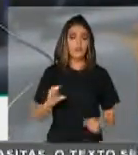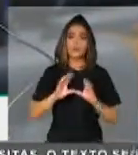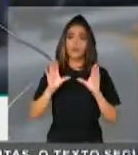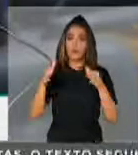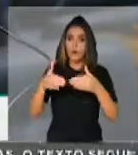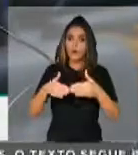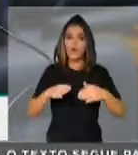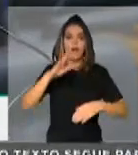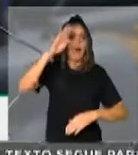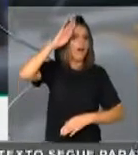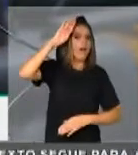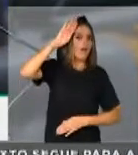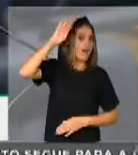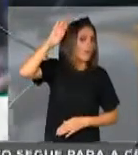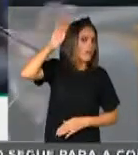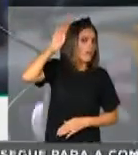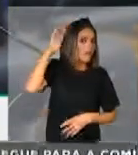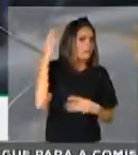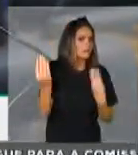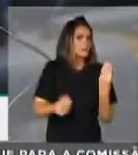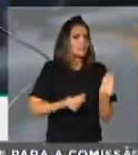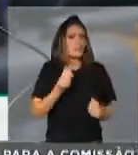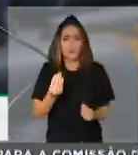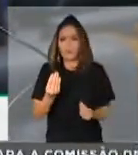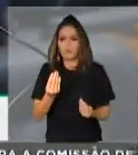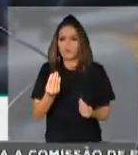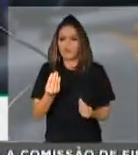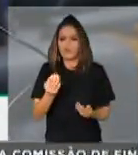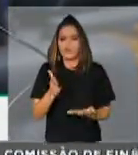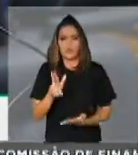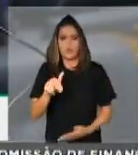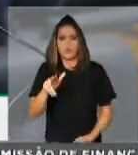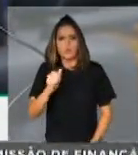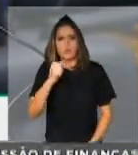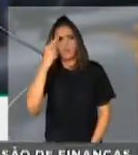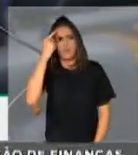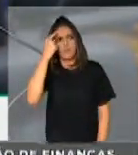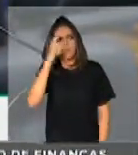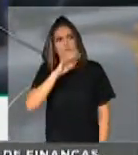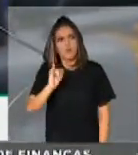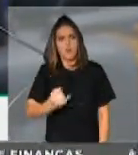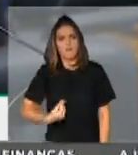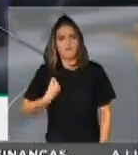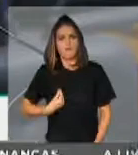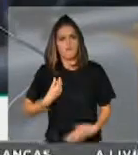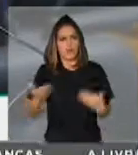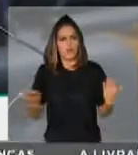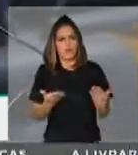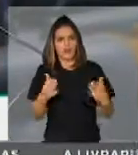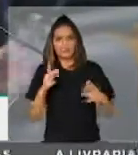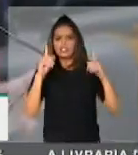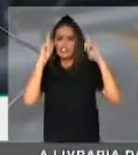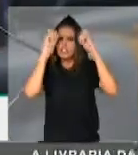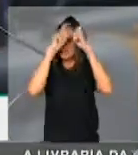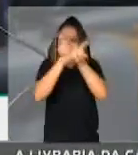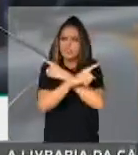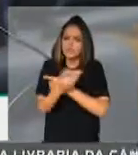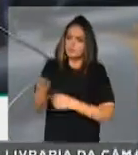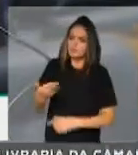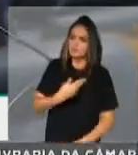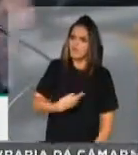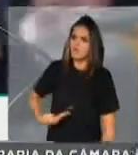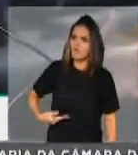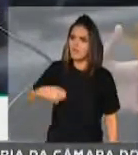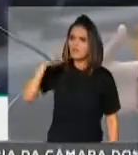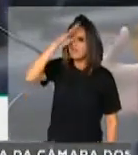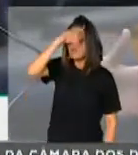comunidade acadêmica. Eu nunca imaginei que nós pudéssemos estar vivendo tantas dificuldades por um governo que